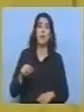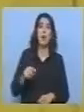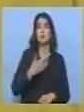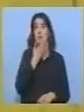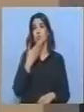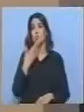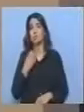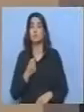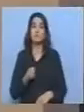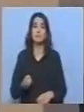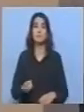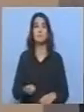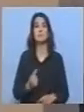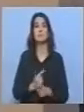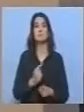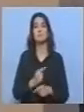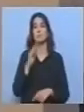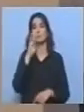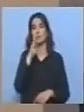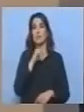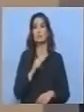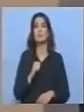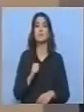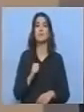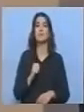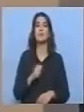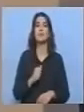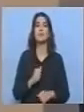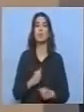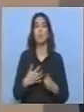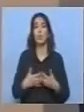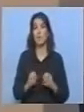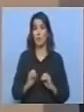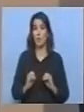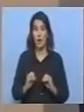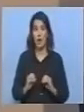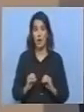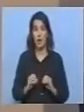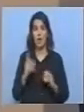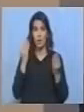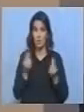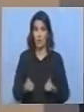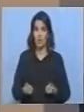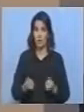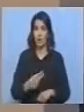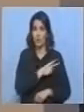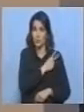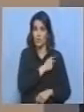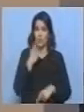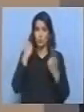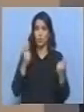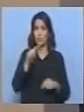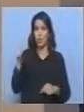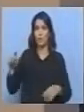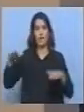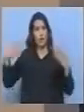ficar, independentemente de nós não termos nenhuma dúvida sobre a qualidade de outras universidades públicas fora